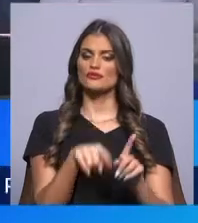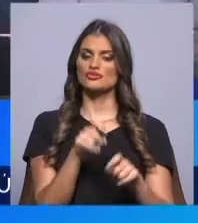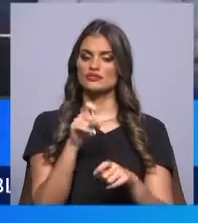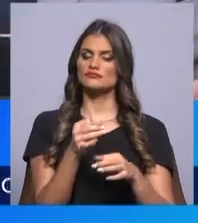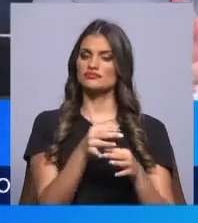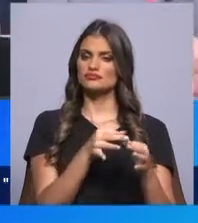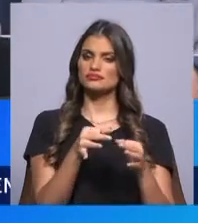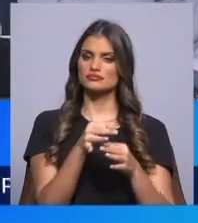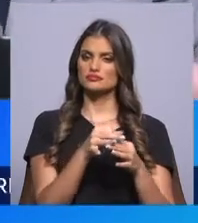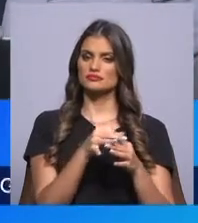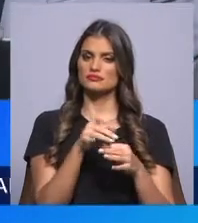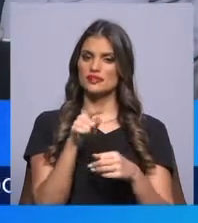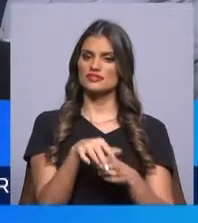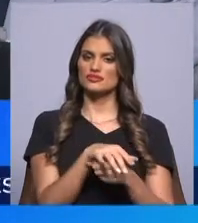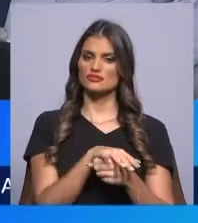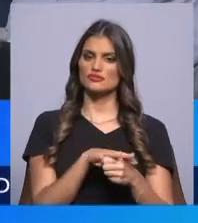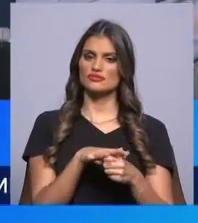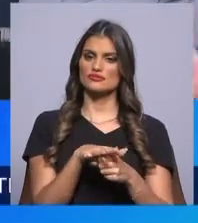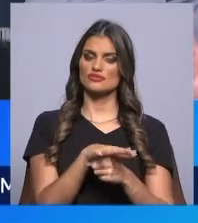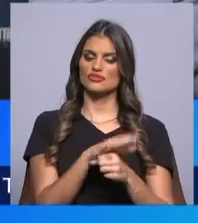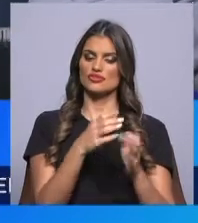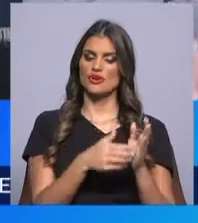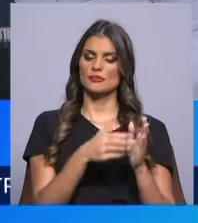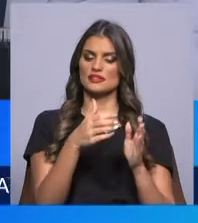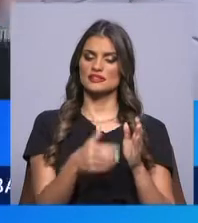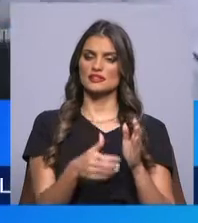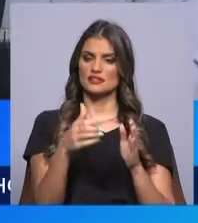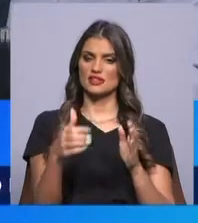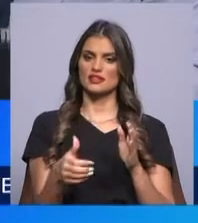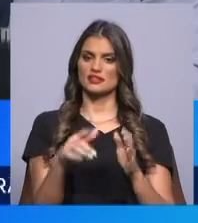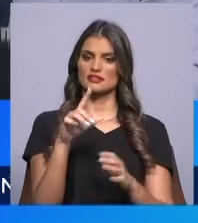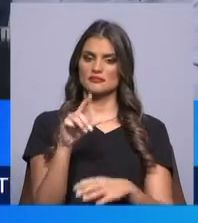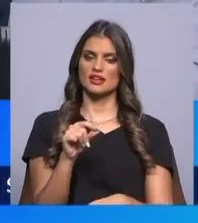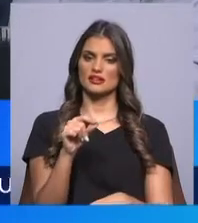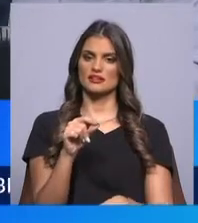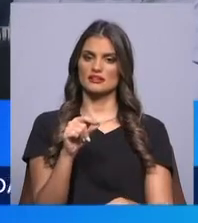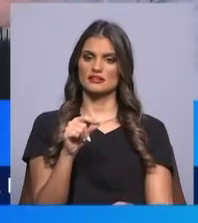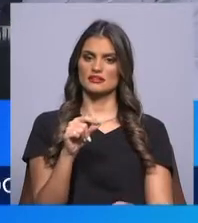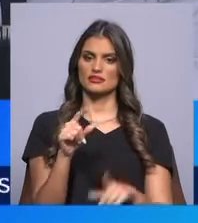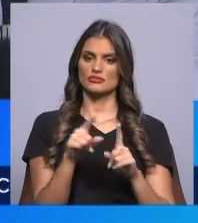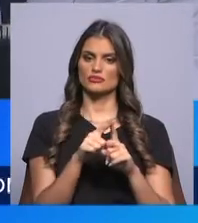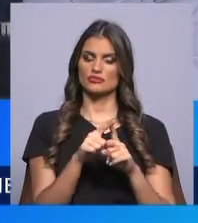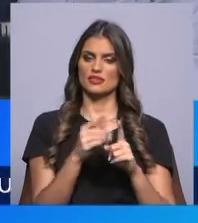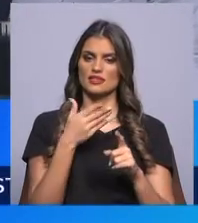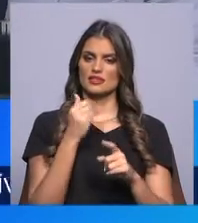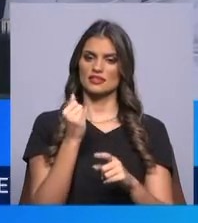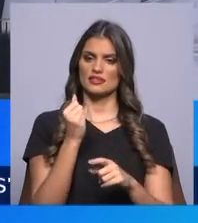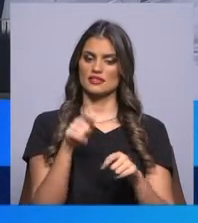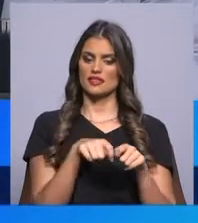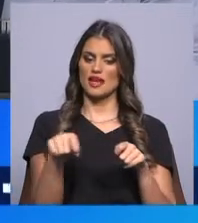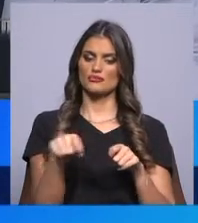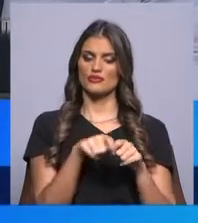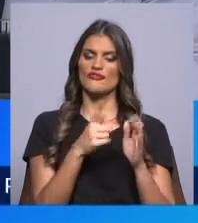então estes filamentos de enorme complexidade e enormes também, obviamente, no seu diâmetro. Mas ainda nos falta perceber